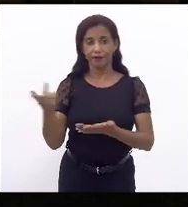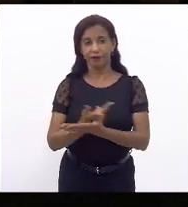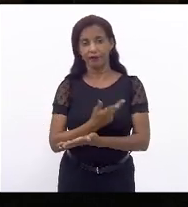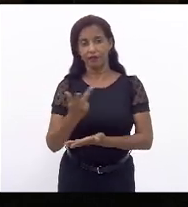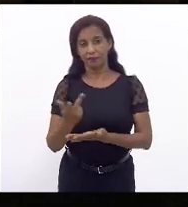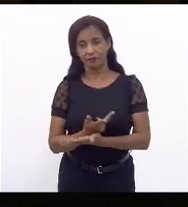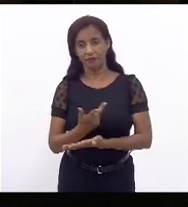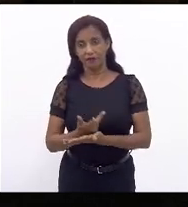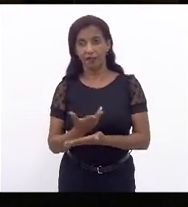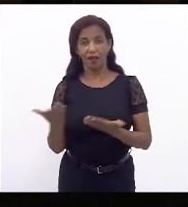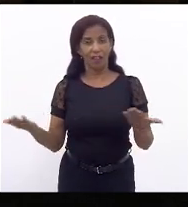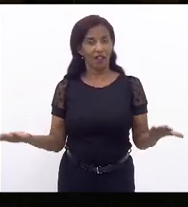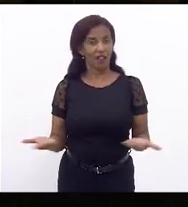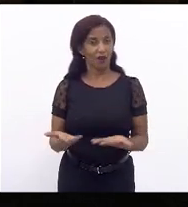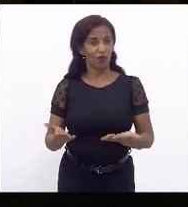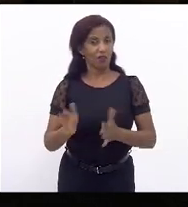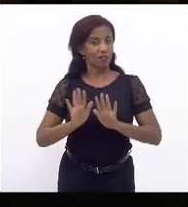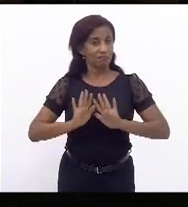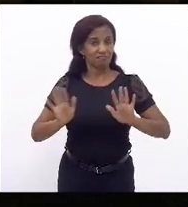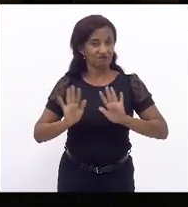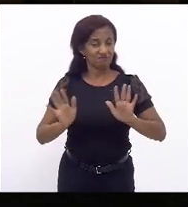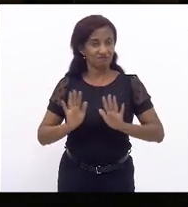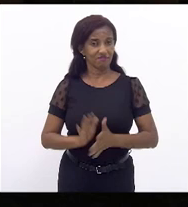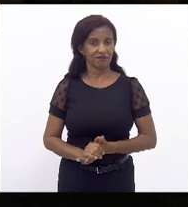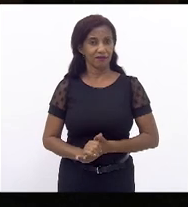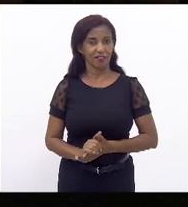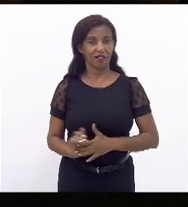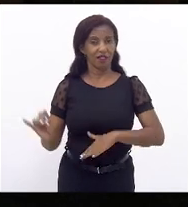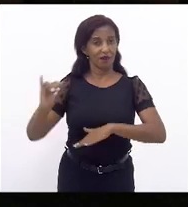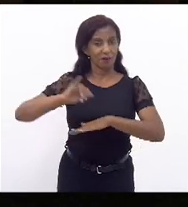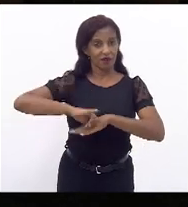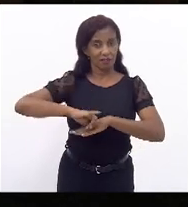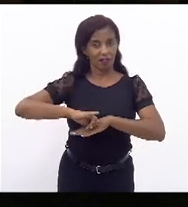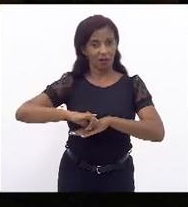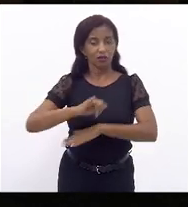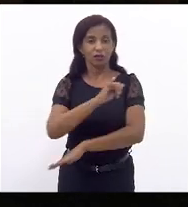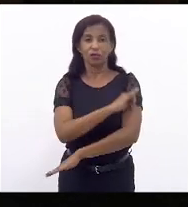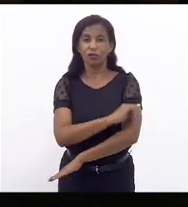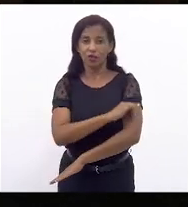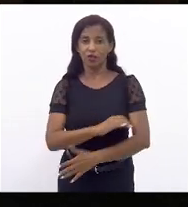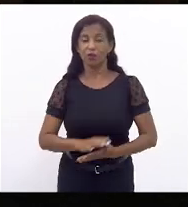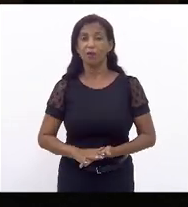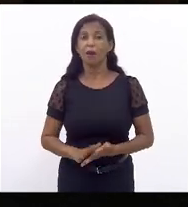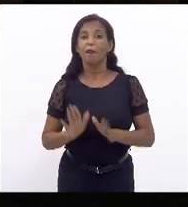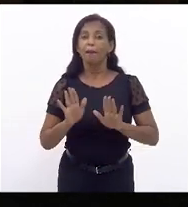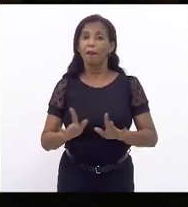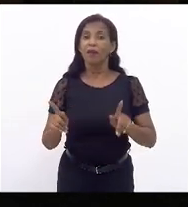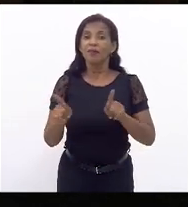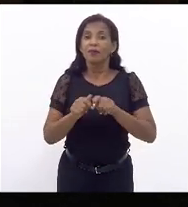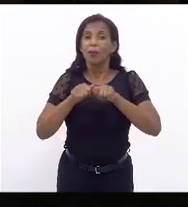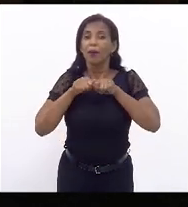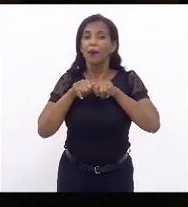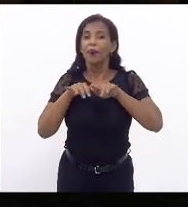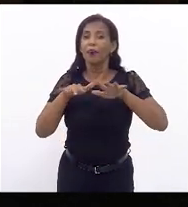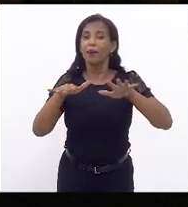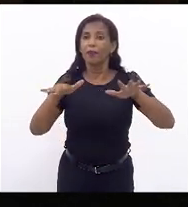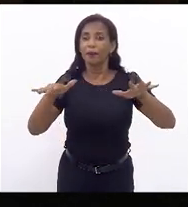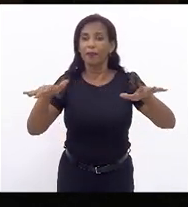acontecendo agora não somente na capital do Rio de Janeiro, mas se espalhando